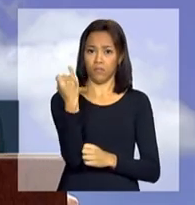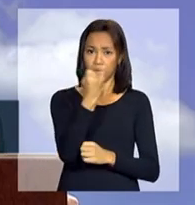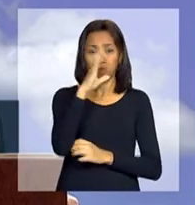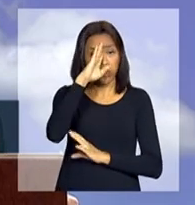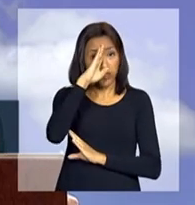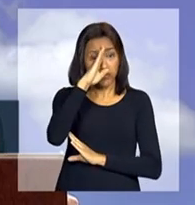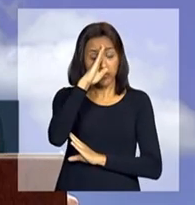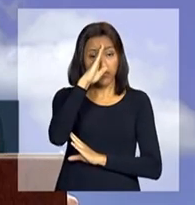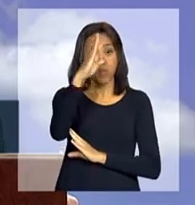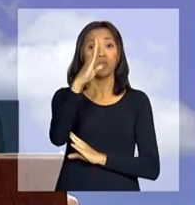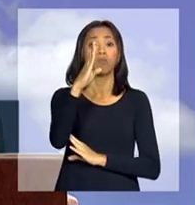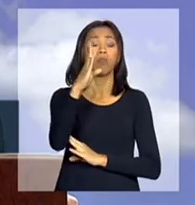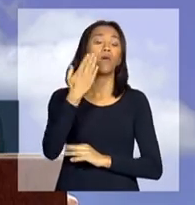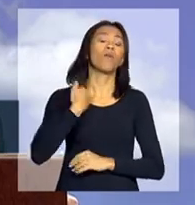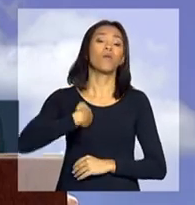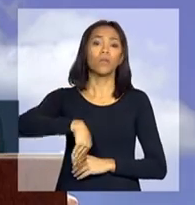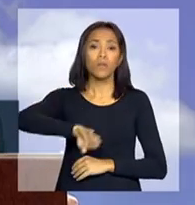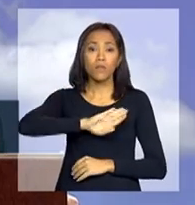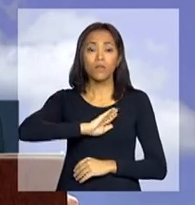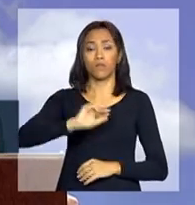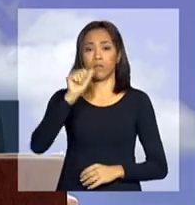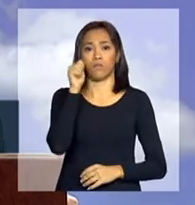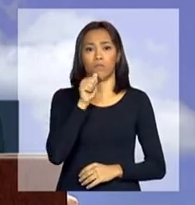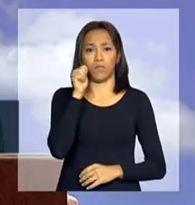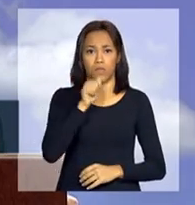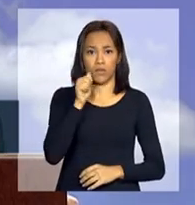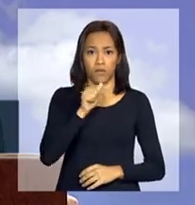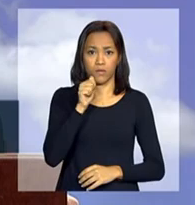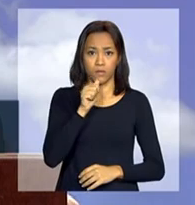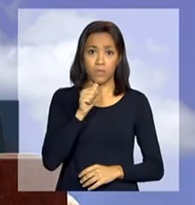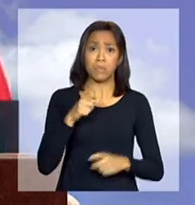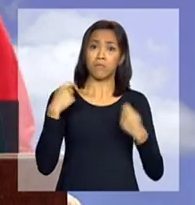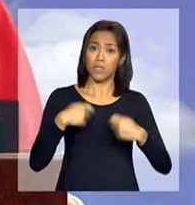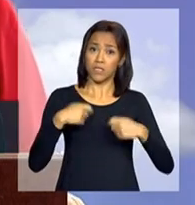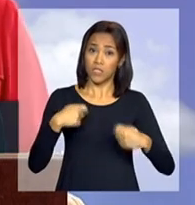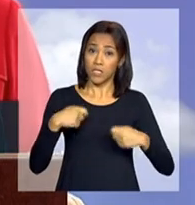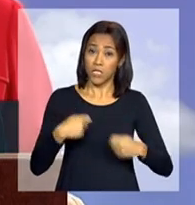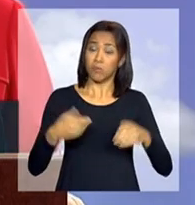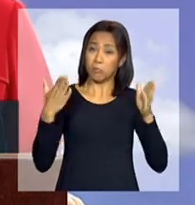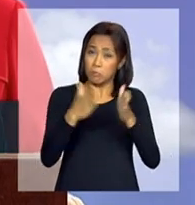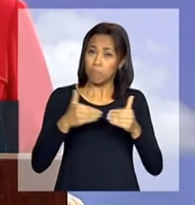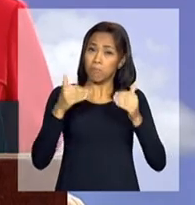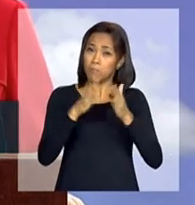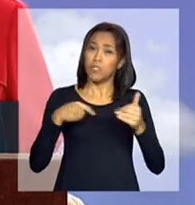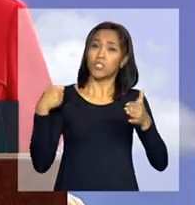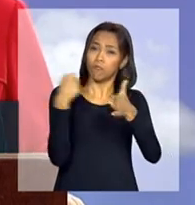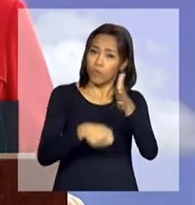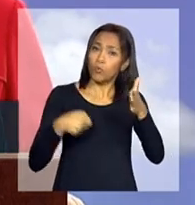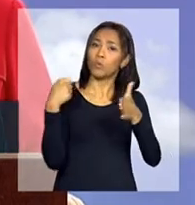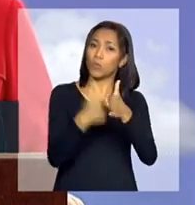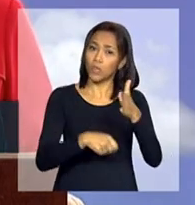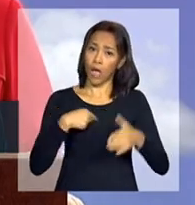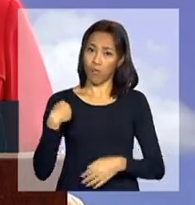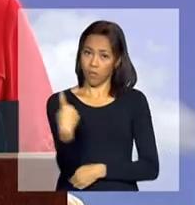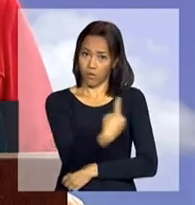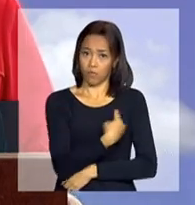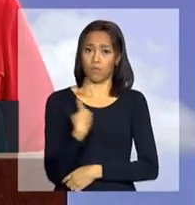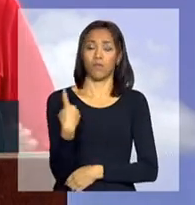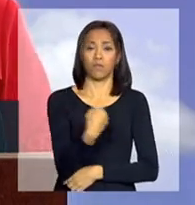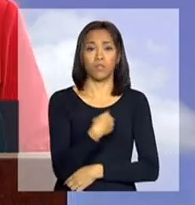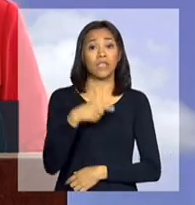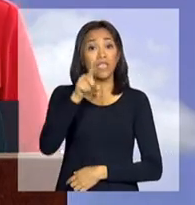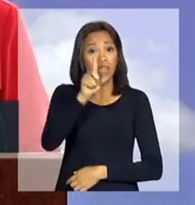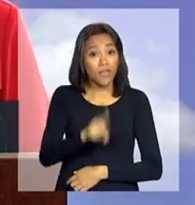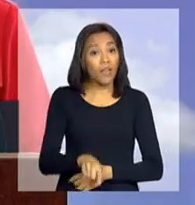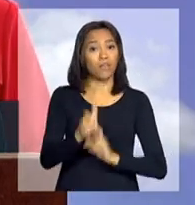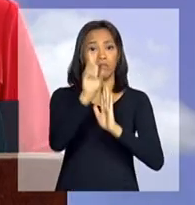principal que nós mulheres temos de reivindicar para nós que é uma atitude